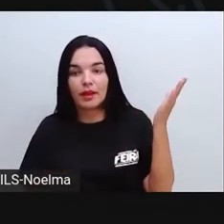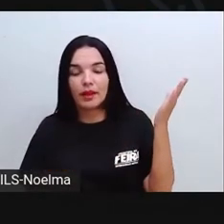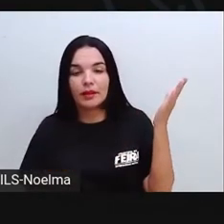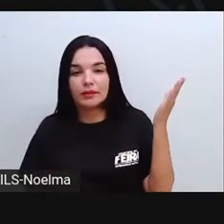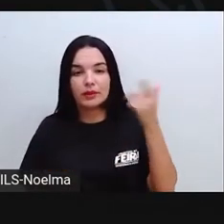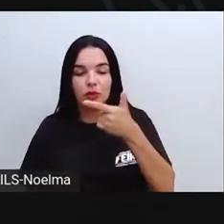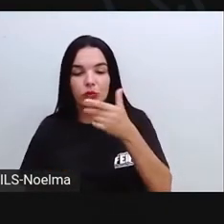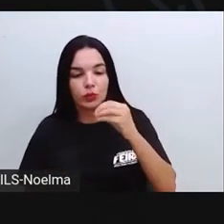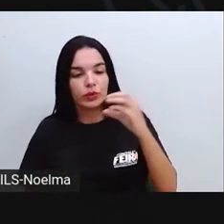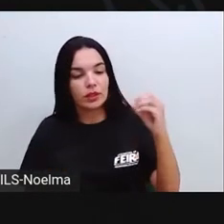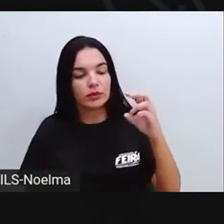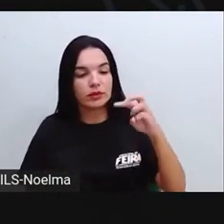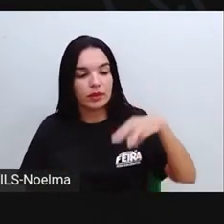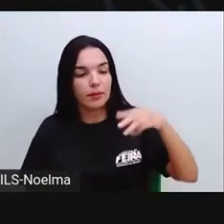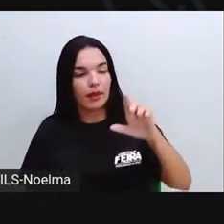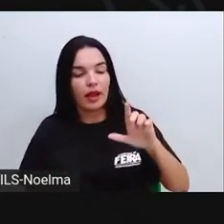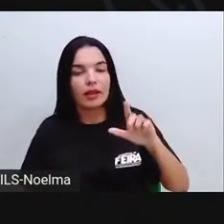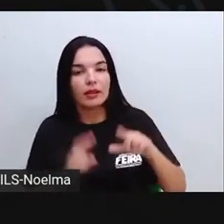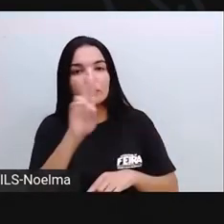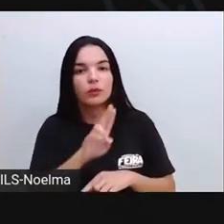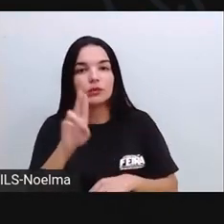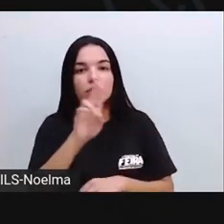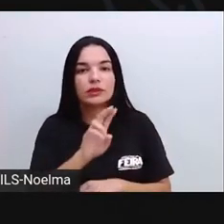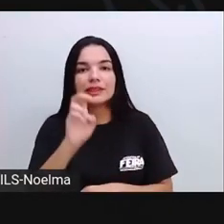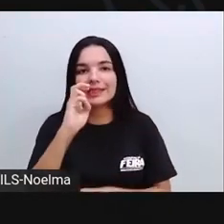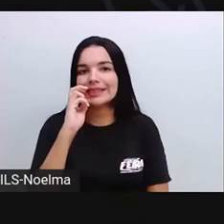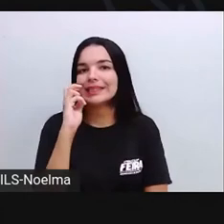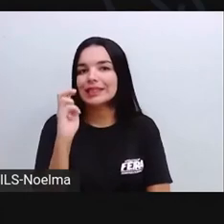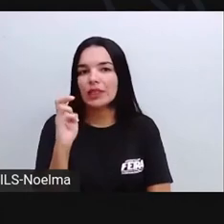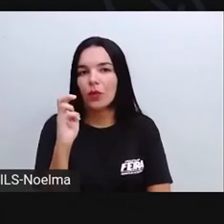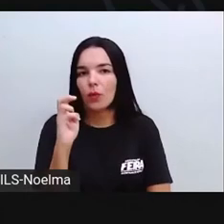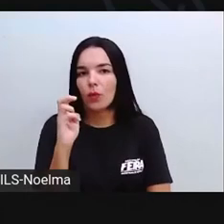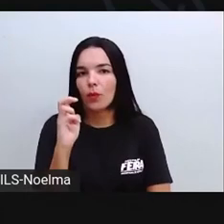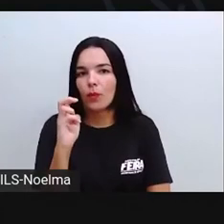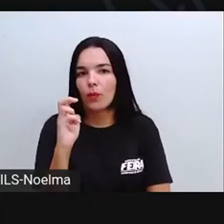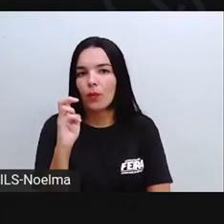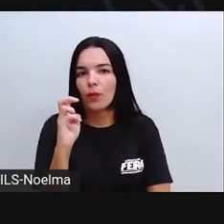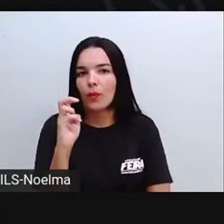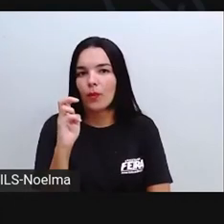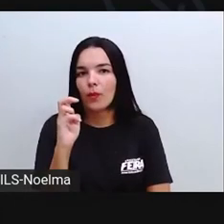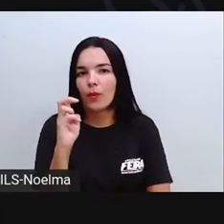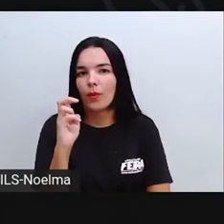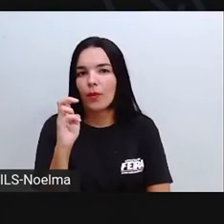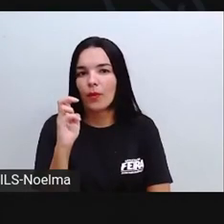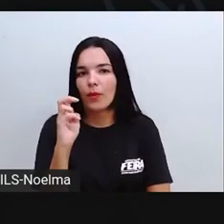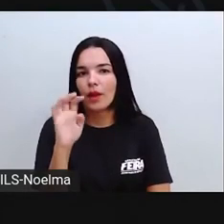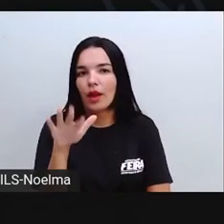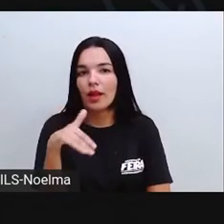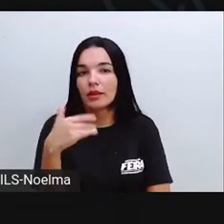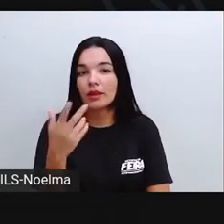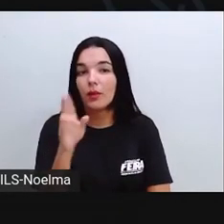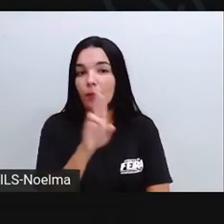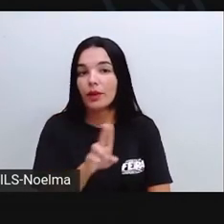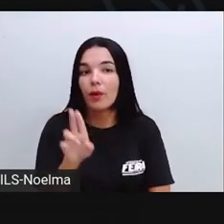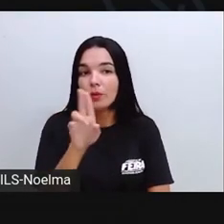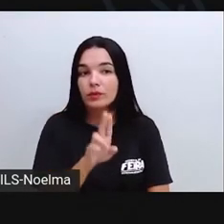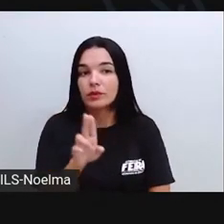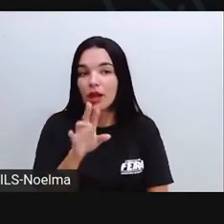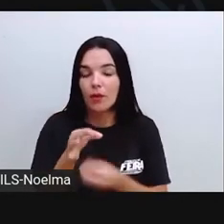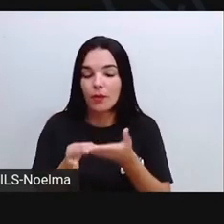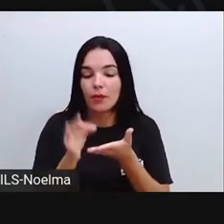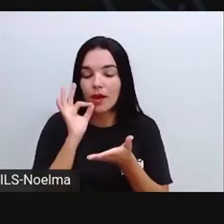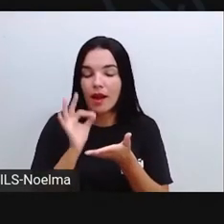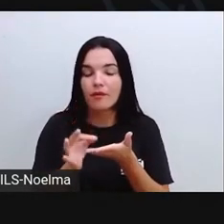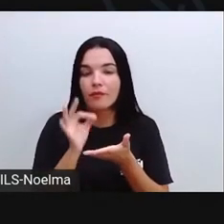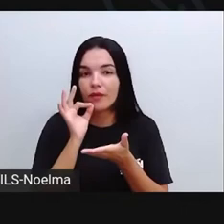de 200 ml, nós usamos 5, né? E para utilizar o copinho de café? Esse